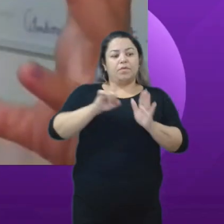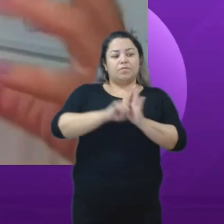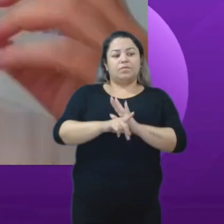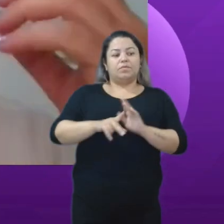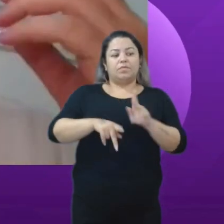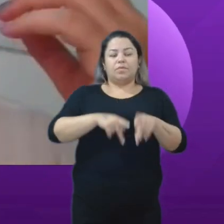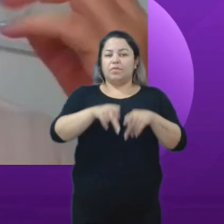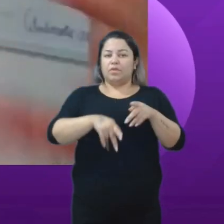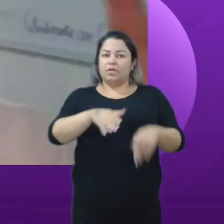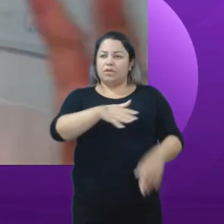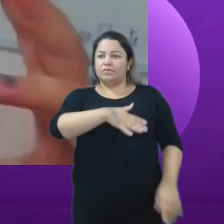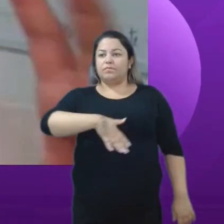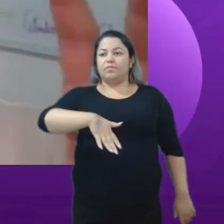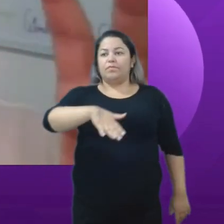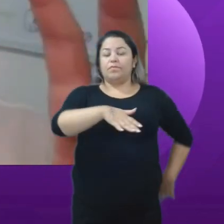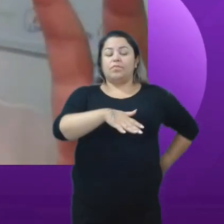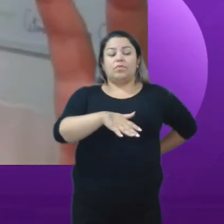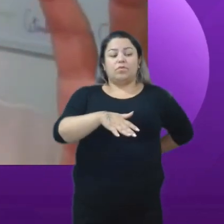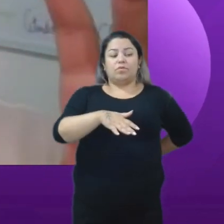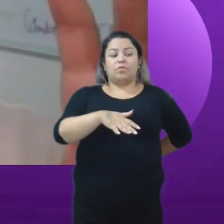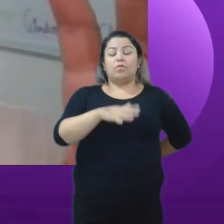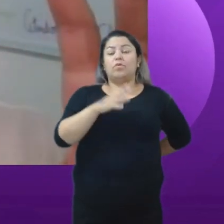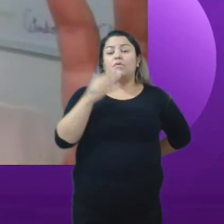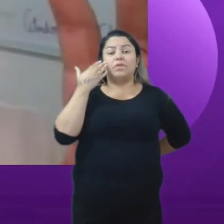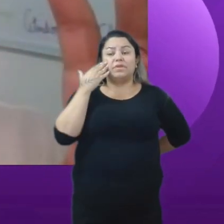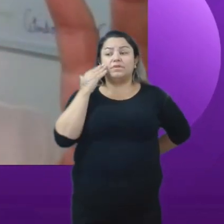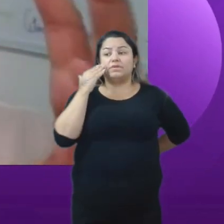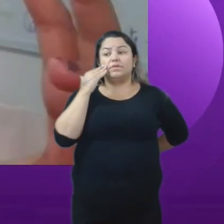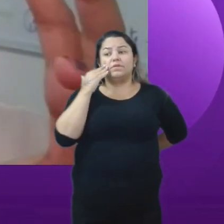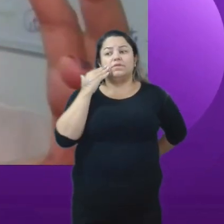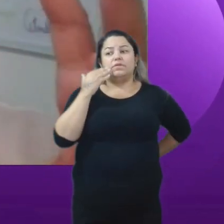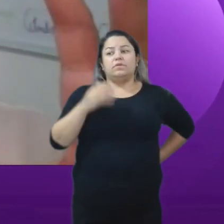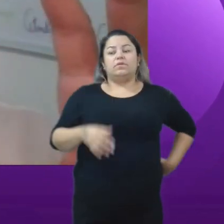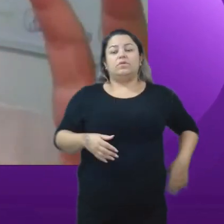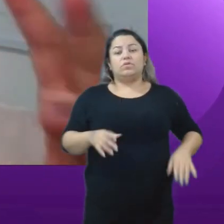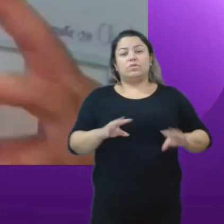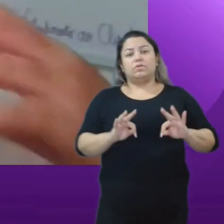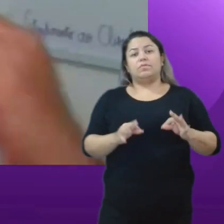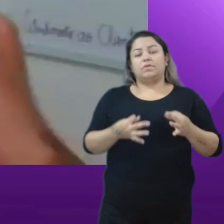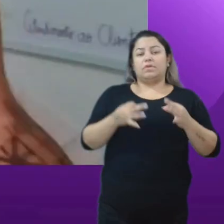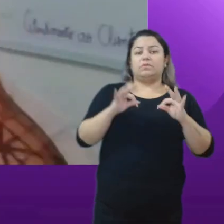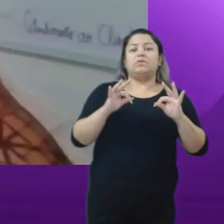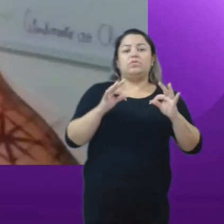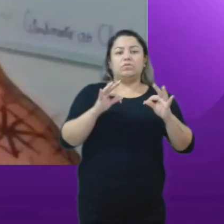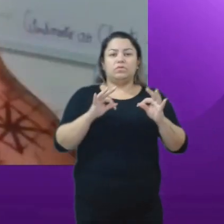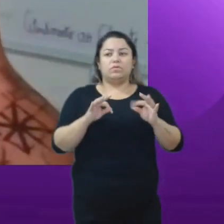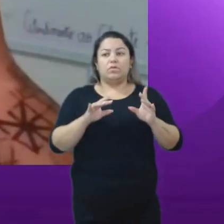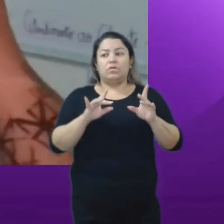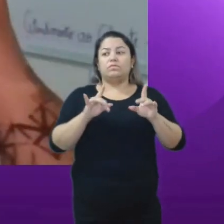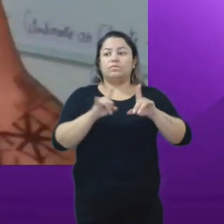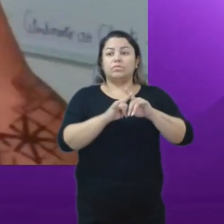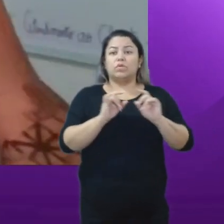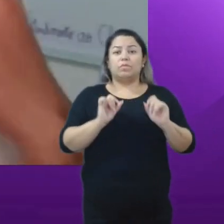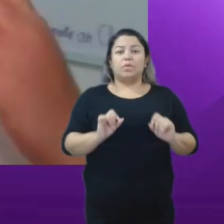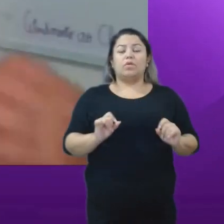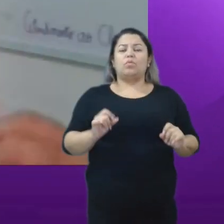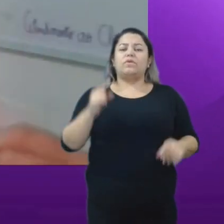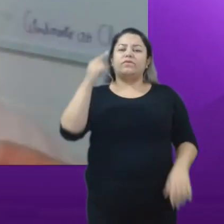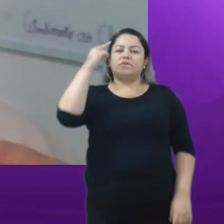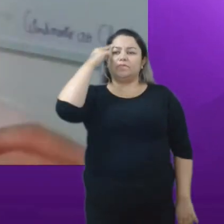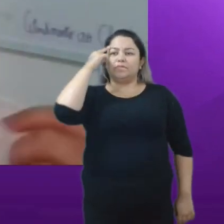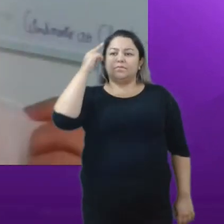forma geral como eles enxergam o ambiente da tecnologia, né? O que você imagina